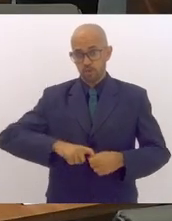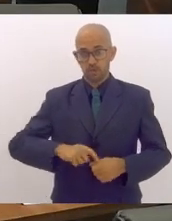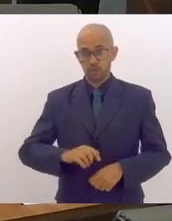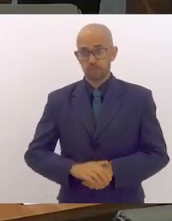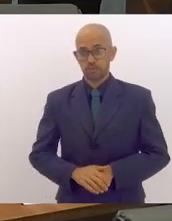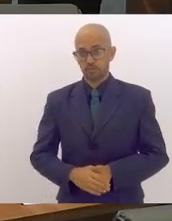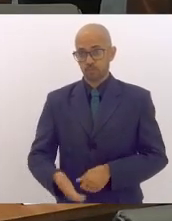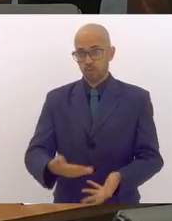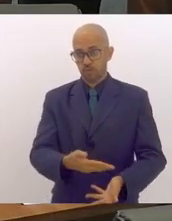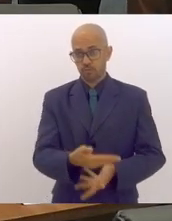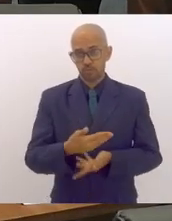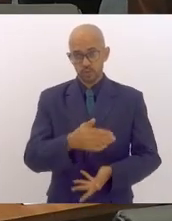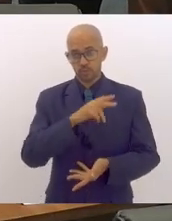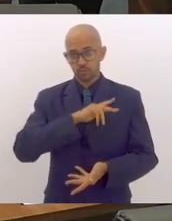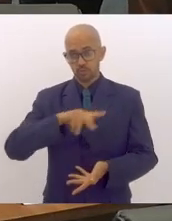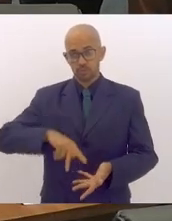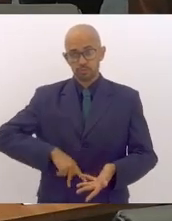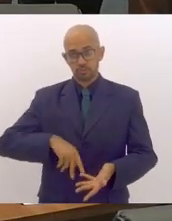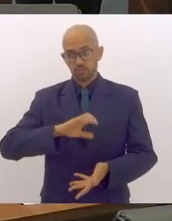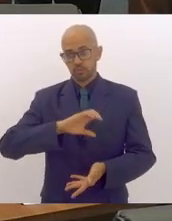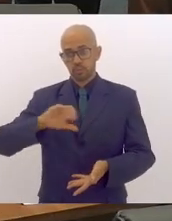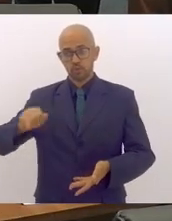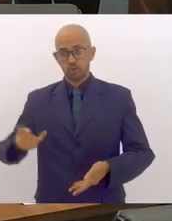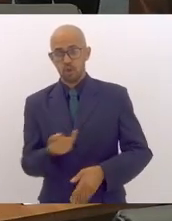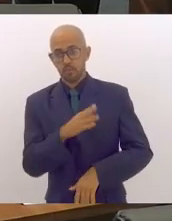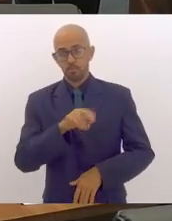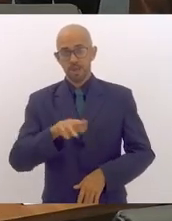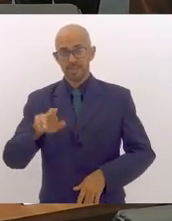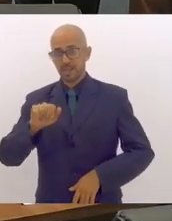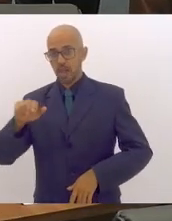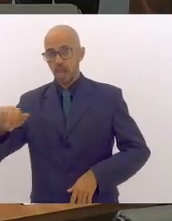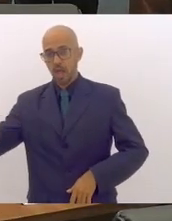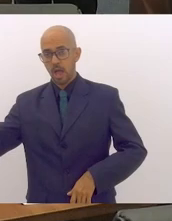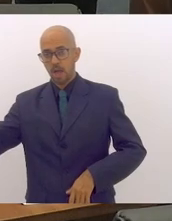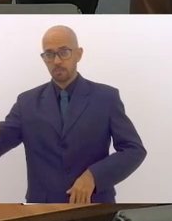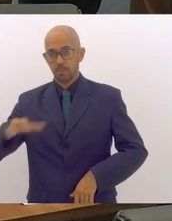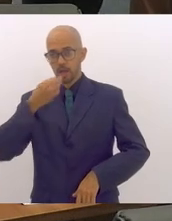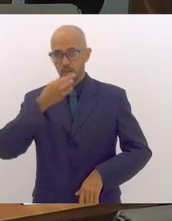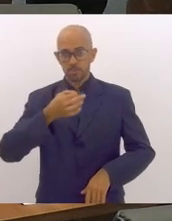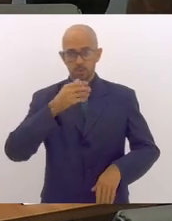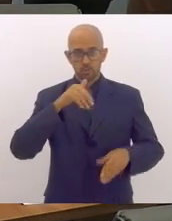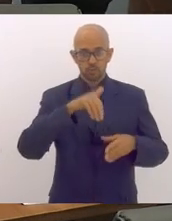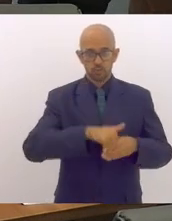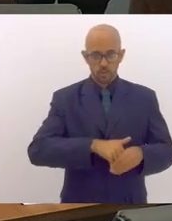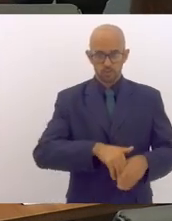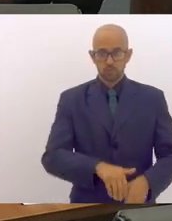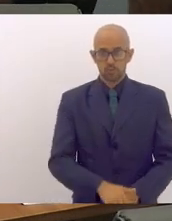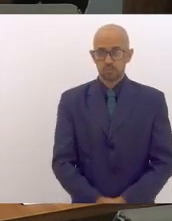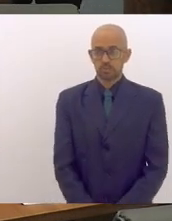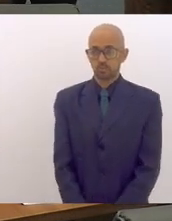Convido o presidente da Comissão de Constituição e Justiça, deputado Rodrigo Bacelar, para emitir parecer.